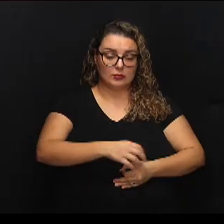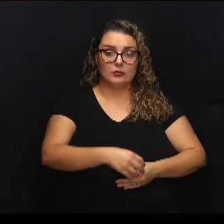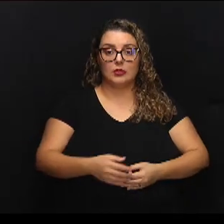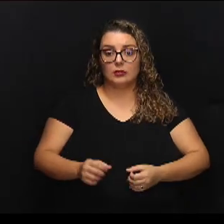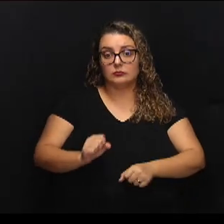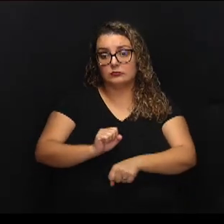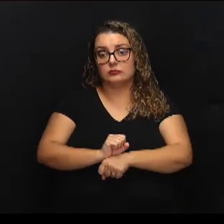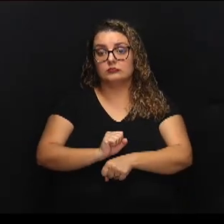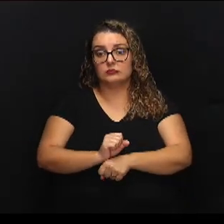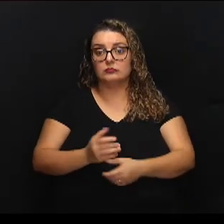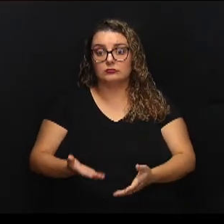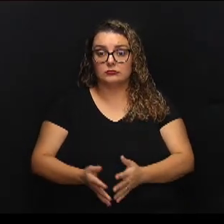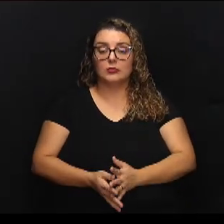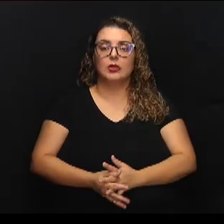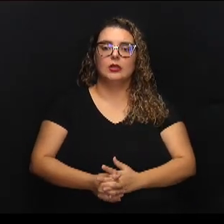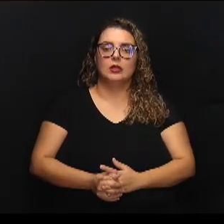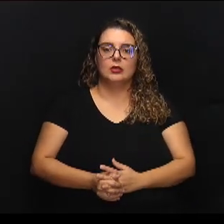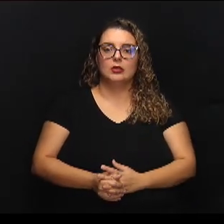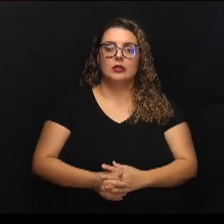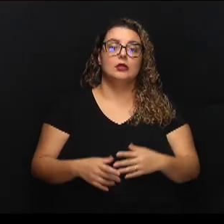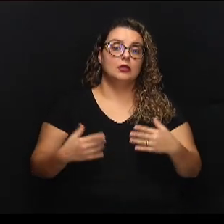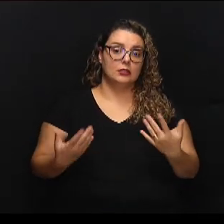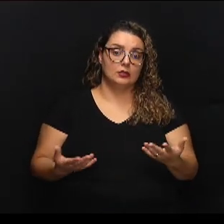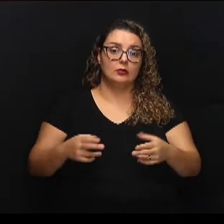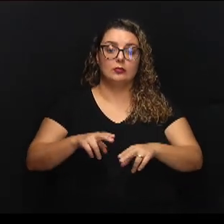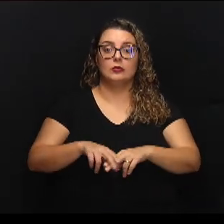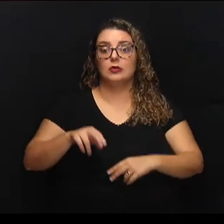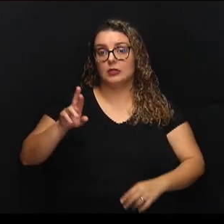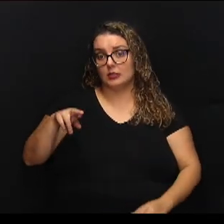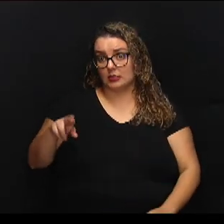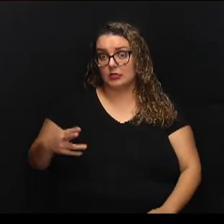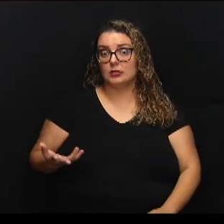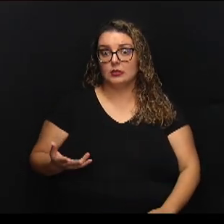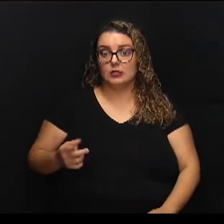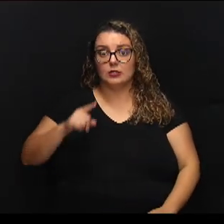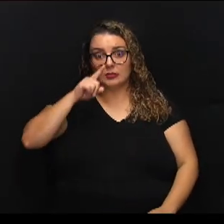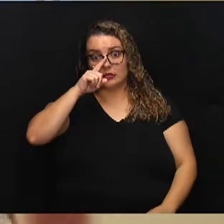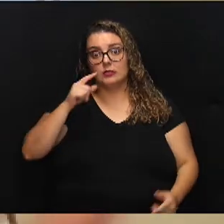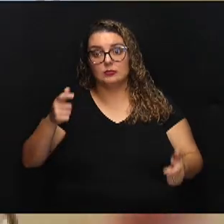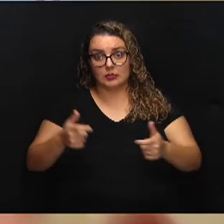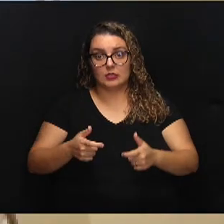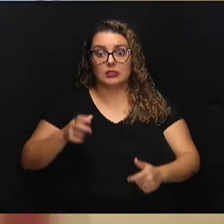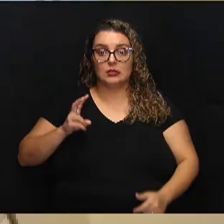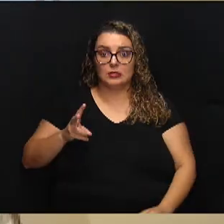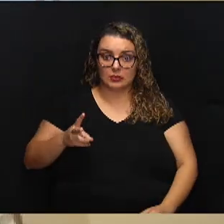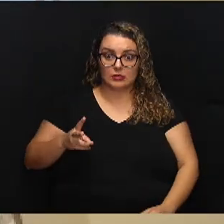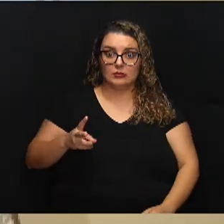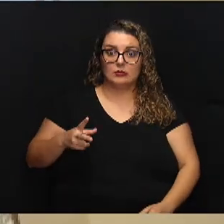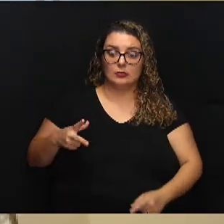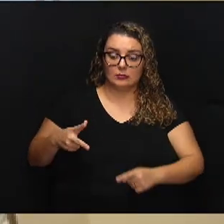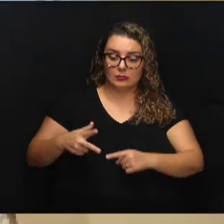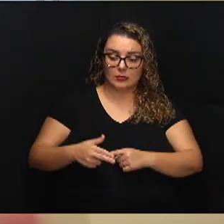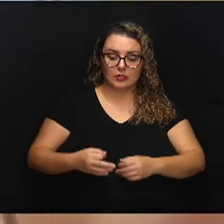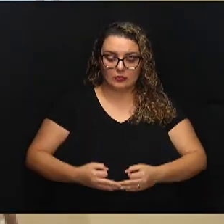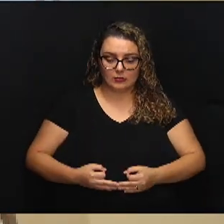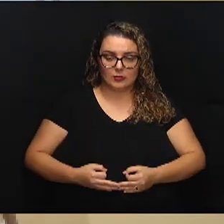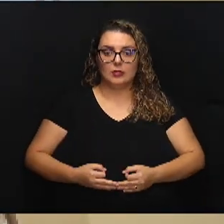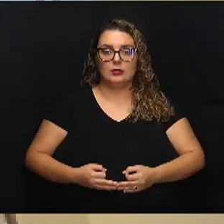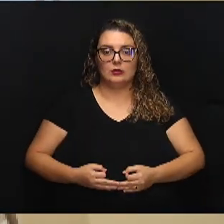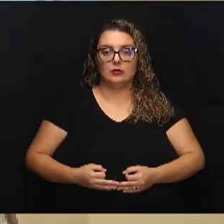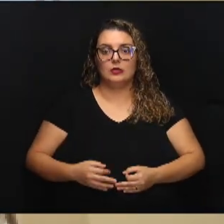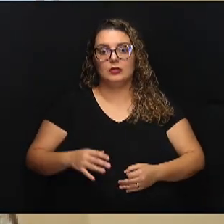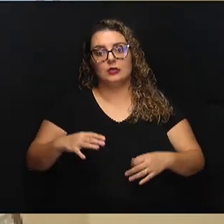ali parado, em stand-by. Então, por esse motivo é que o risco é menor. Cada vez que a gente dá pausas para o ovário, ou seja, que ele tem